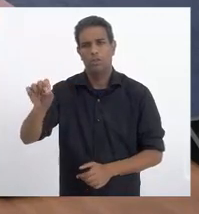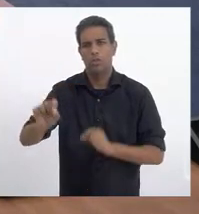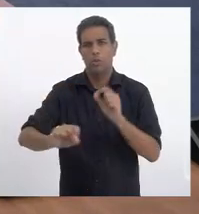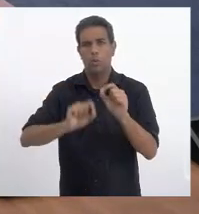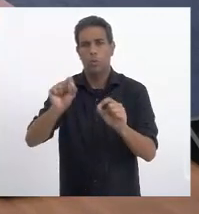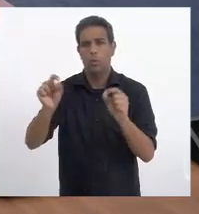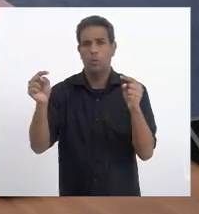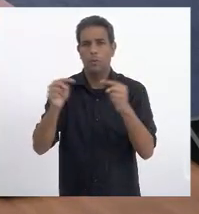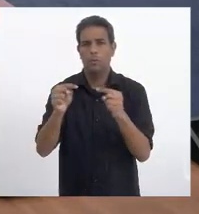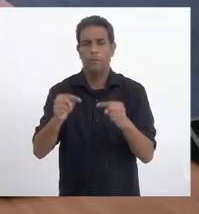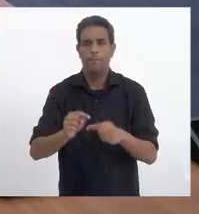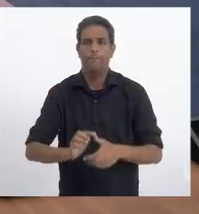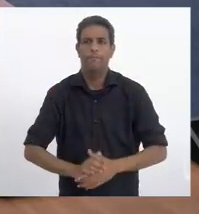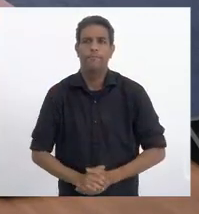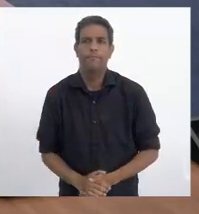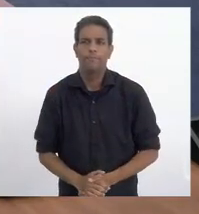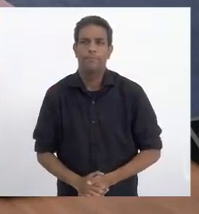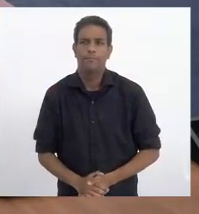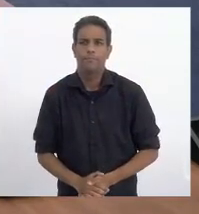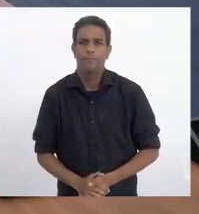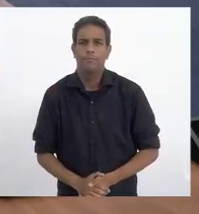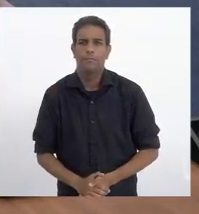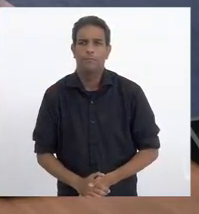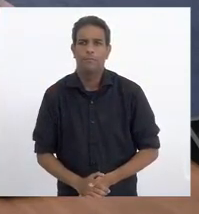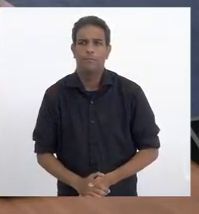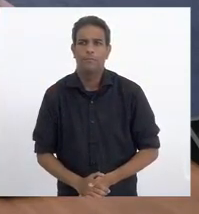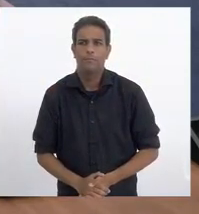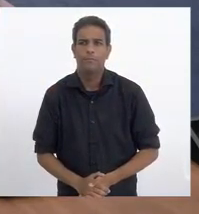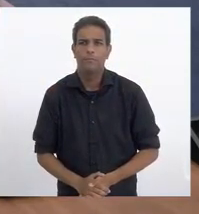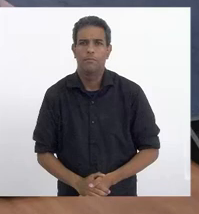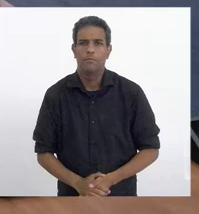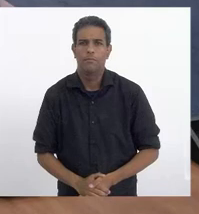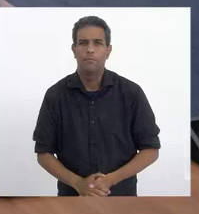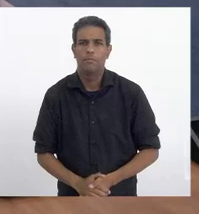Sebastião Alcântara Neto olá olá